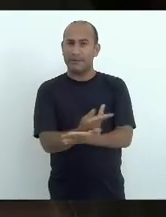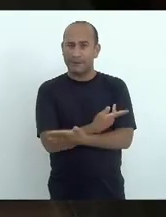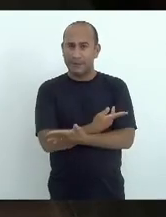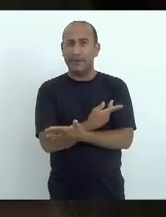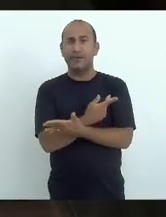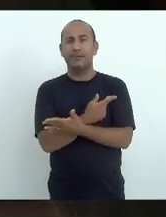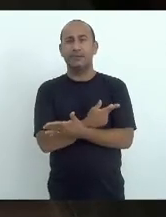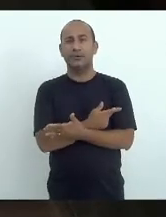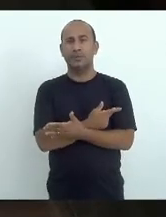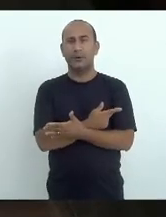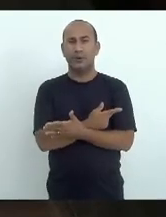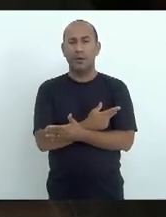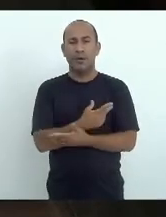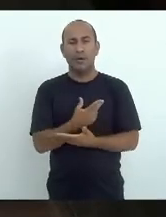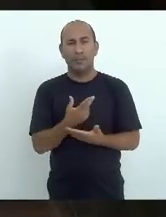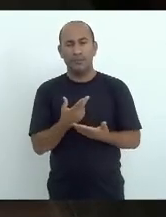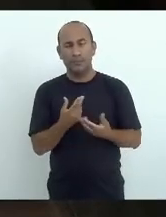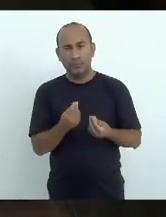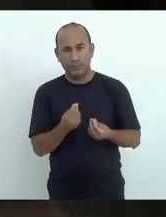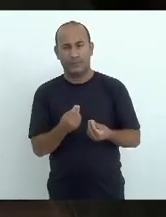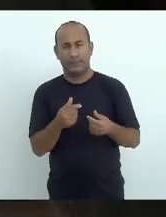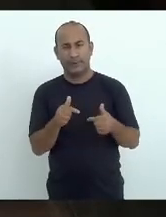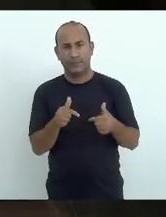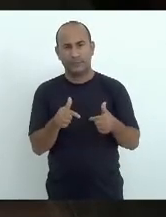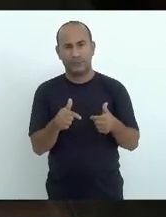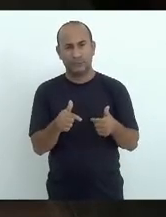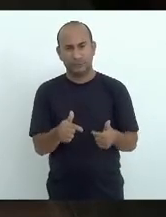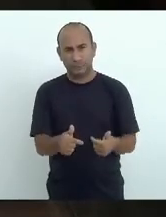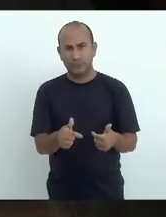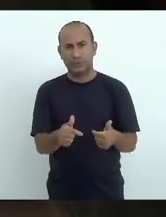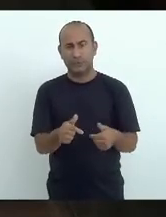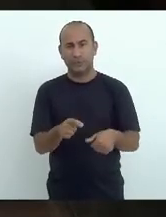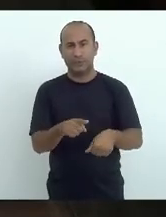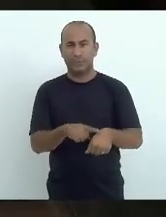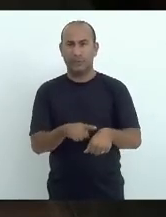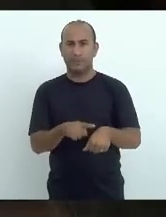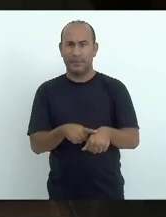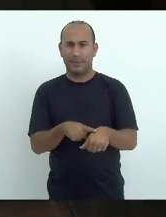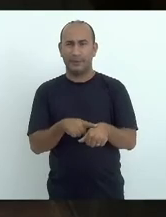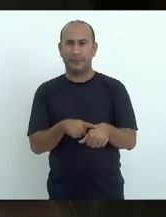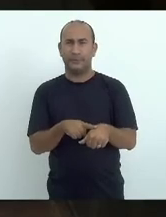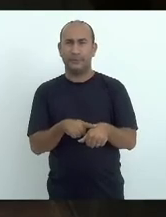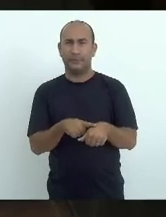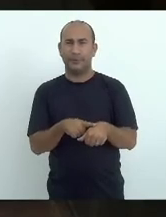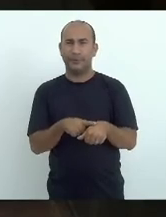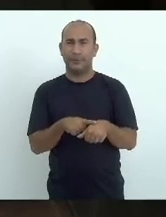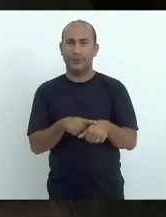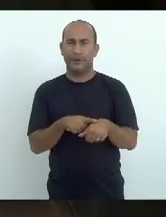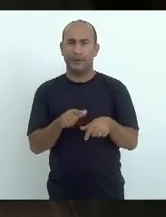alguns excessos na Operação Lava Jato,